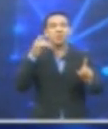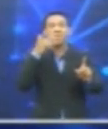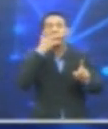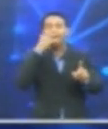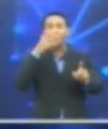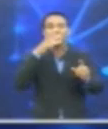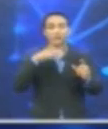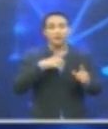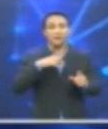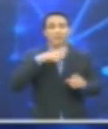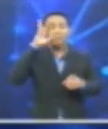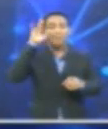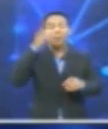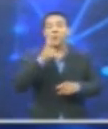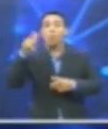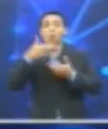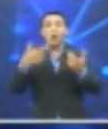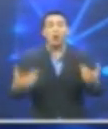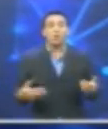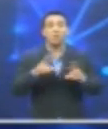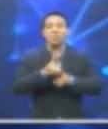democracia brasileira, onde ele